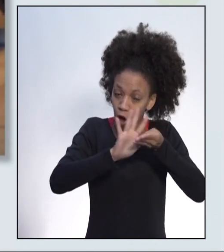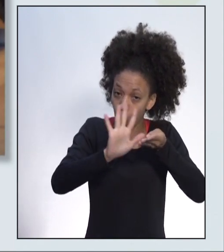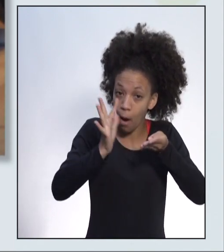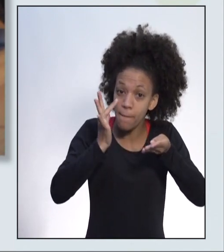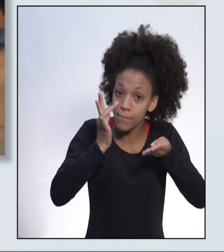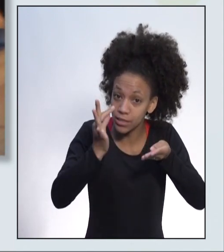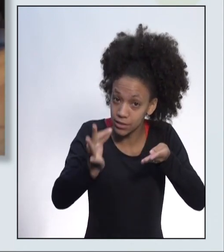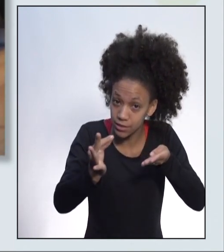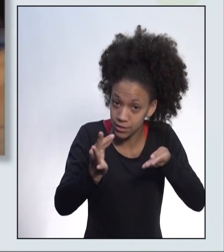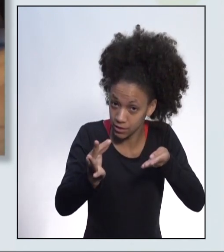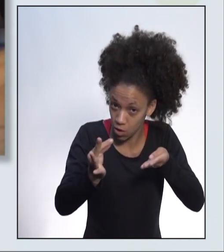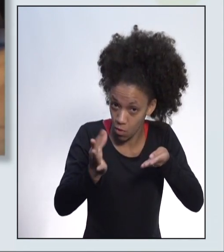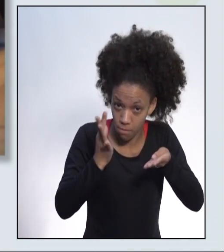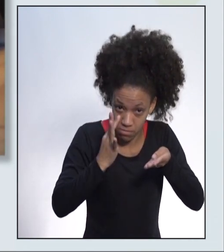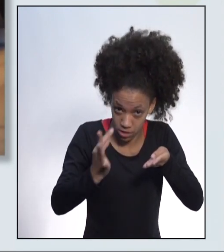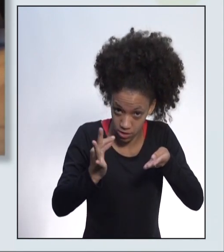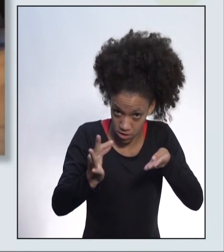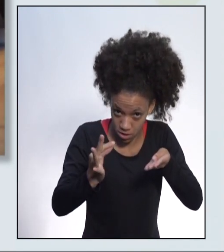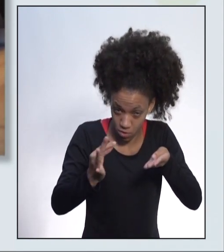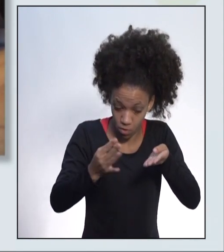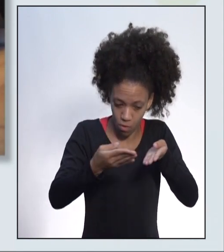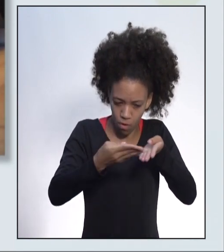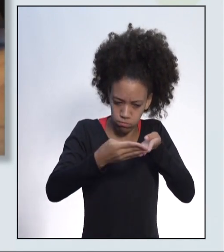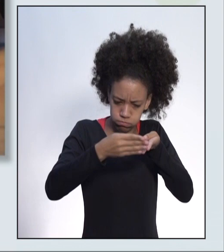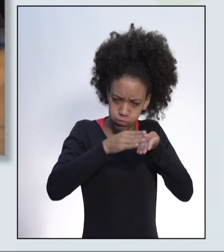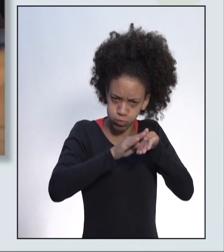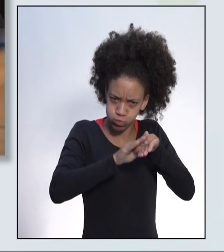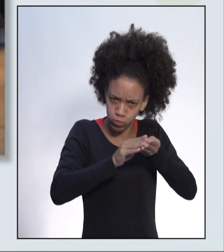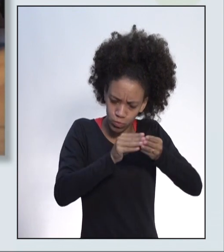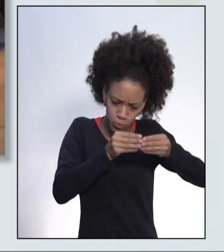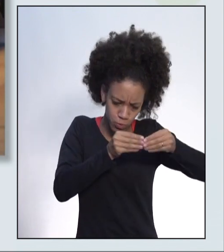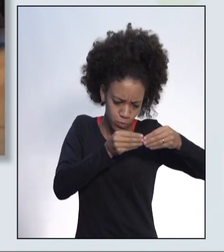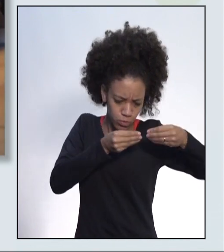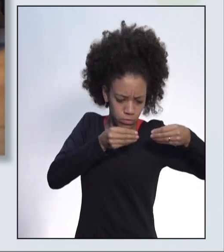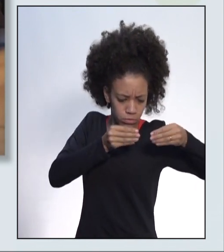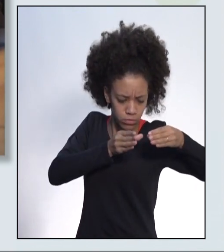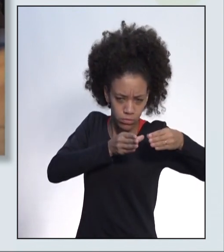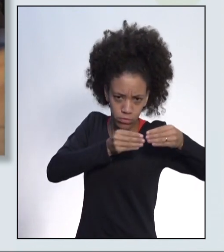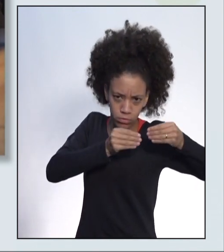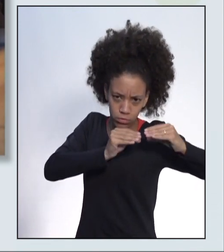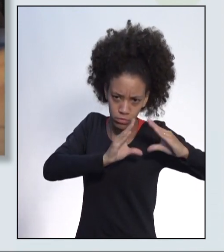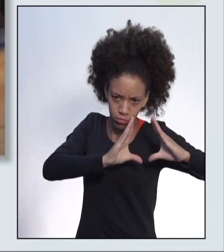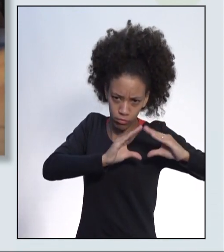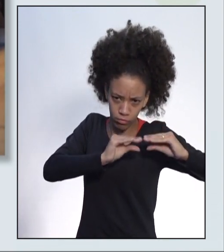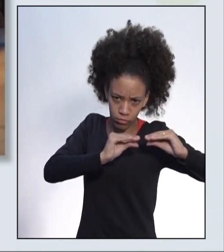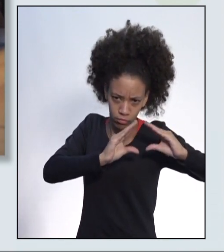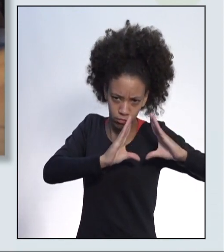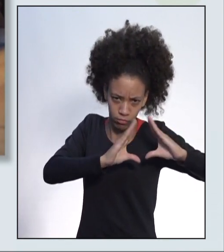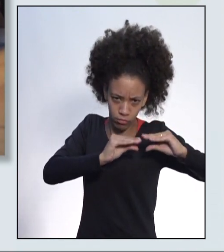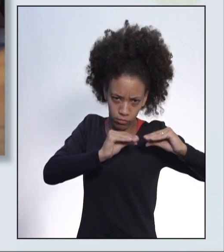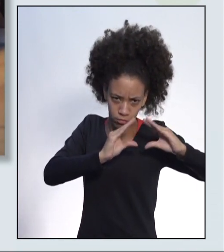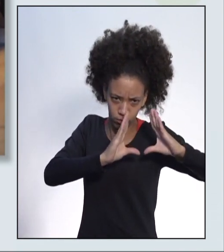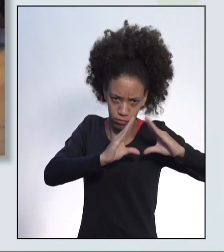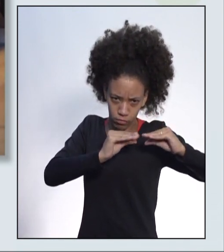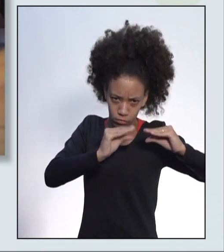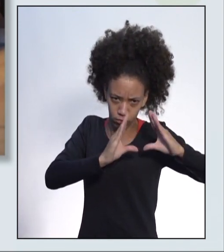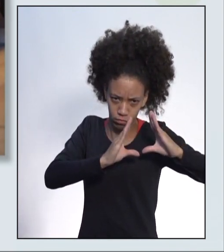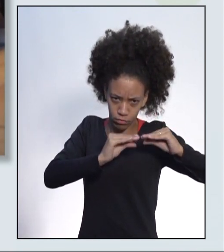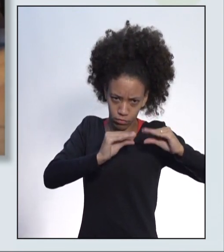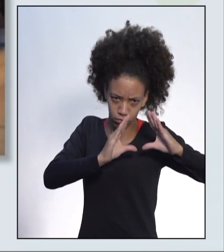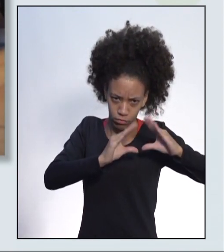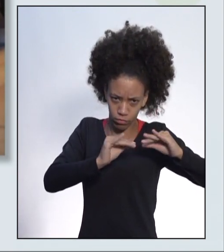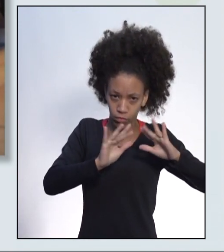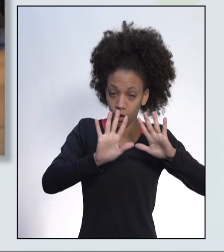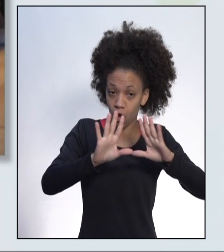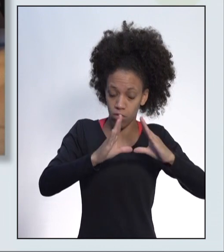aqui, ó, em cima? Então, eu vou abrir ele assim. Deixa eu só arrumar umas dobras. Aqui, ó.